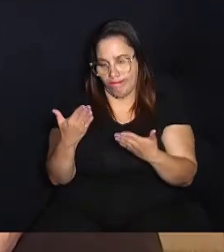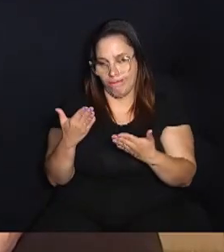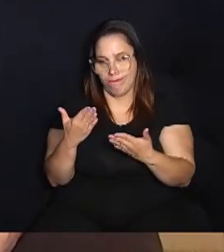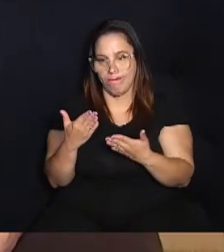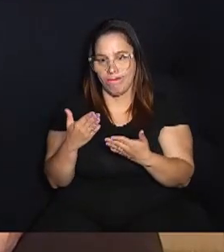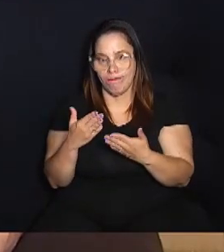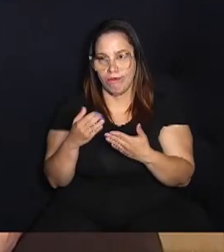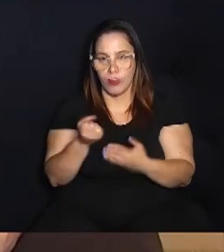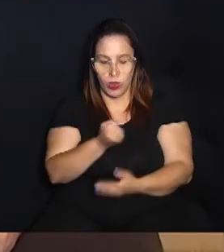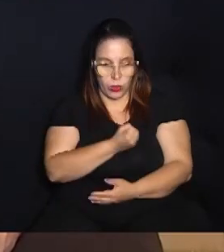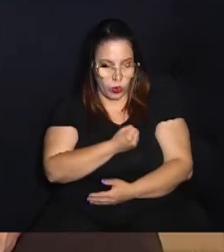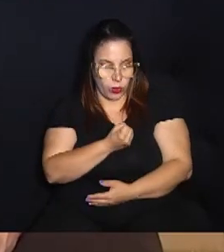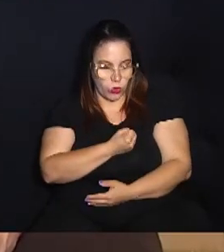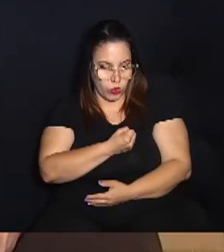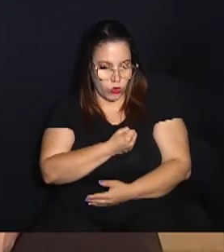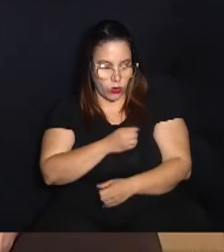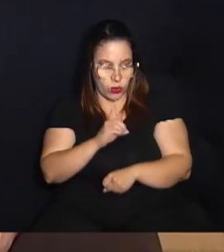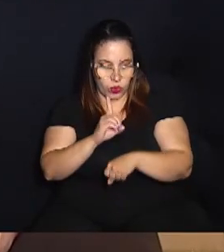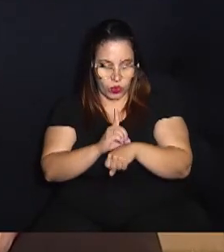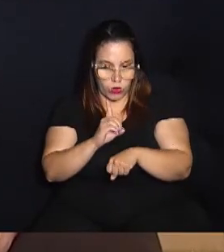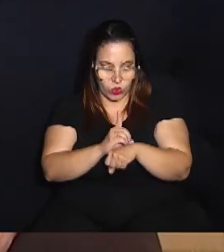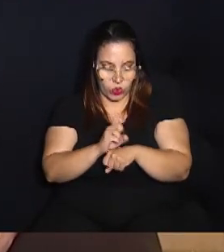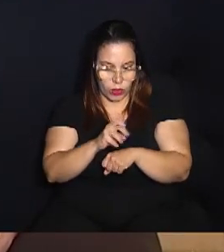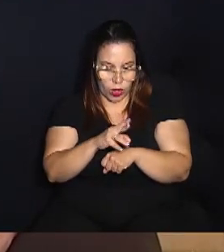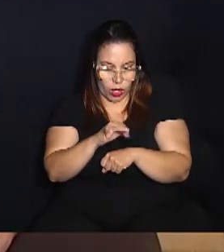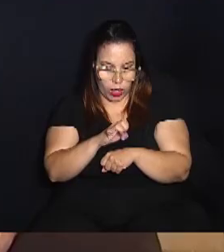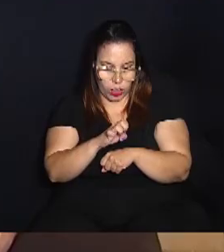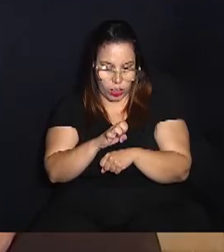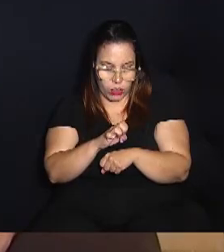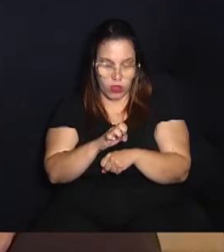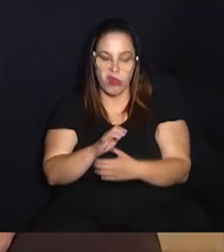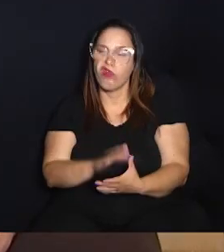grande número de doutor honoris causa,